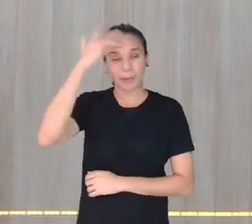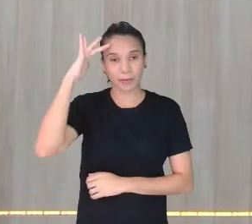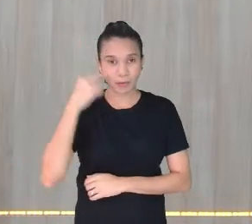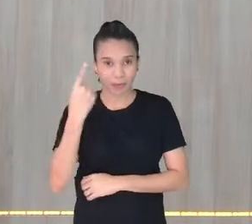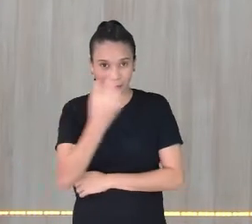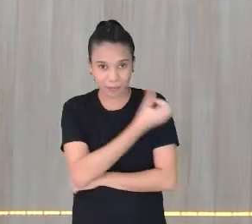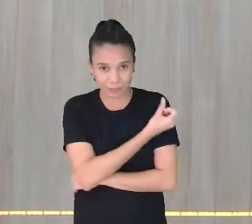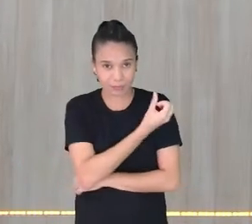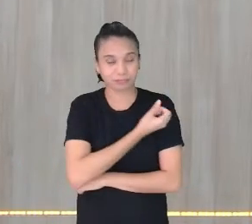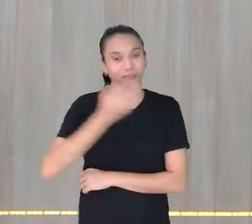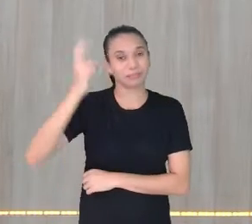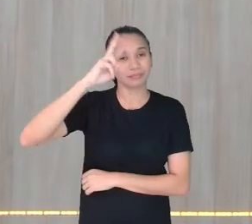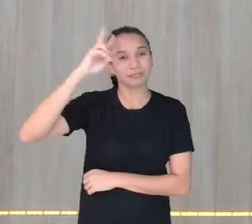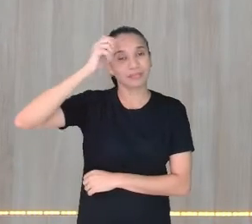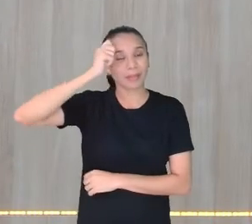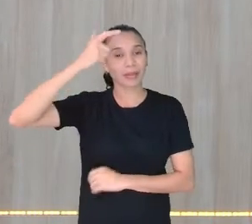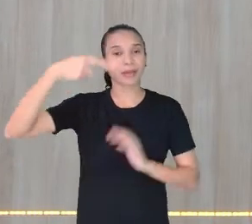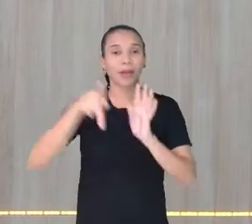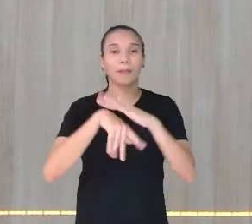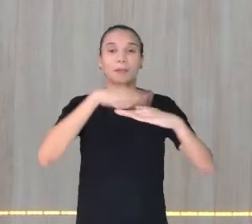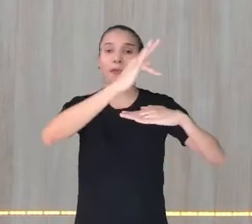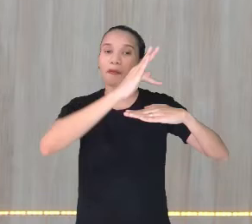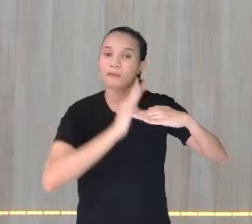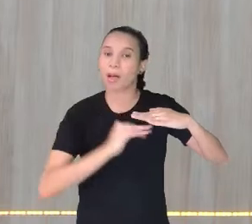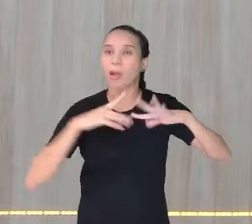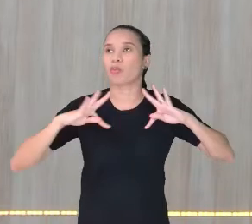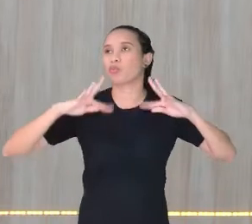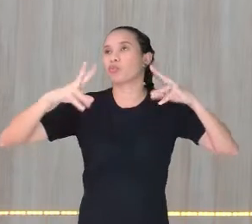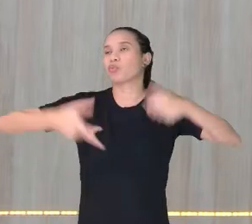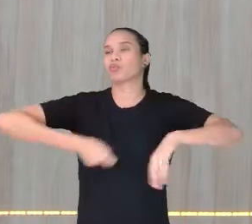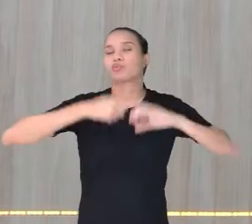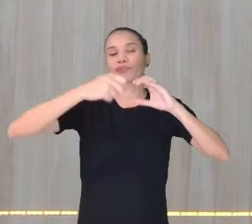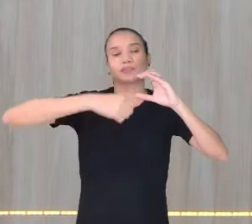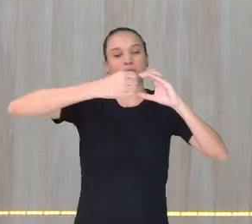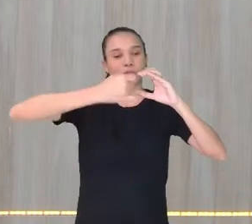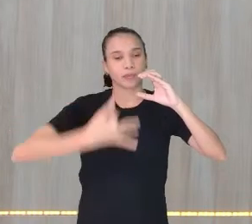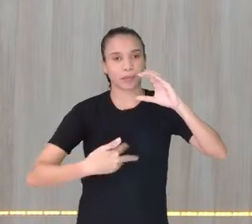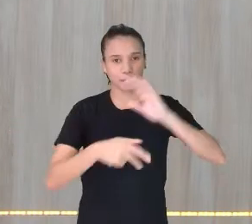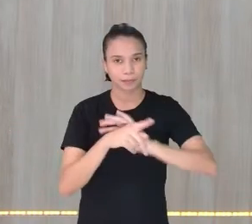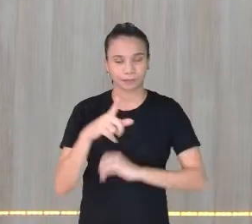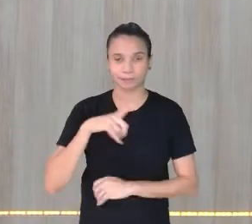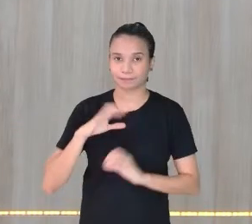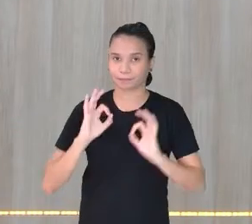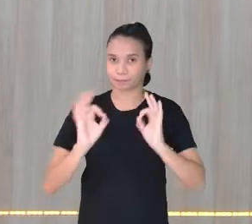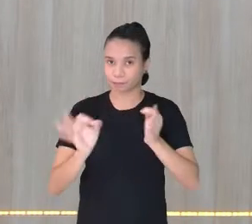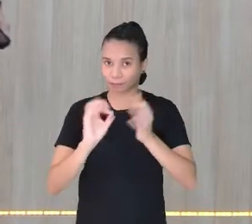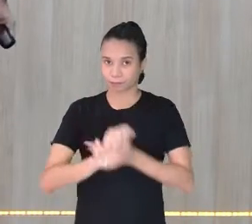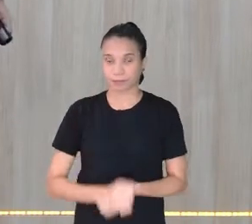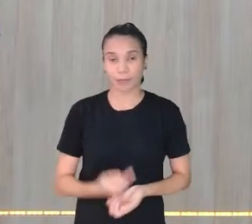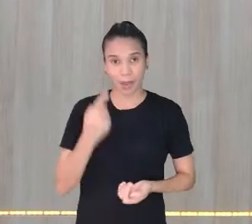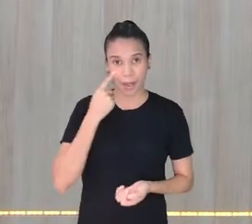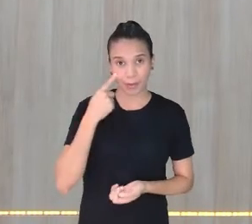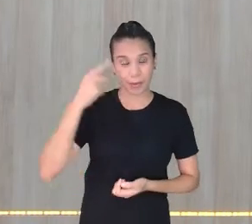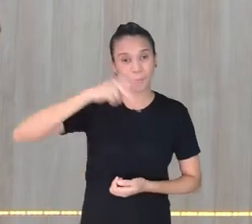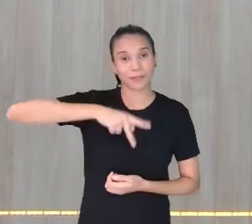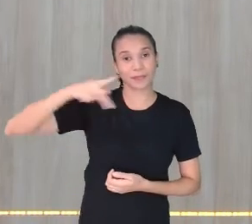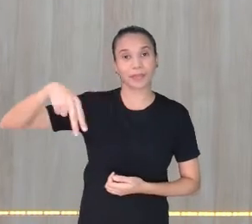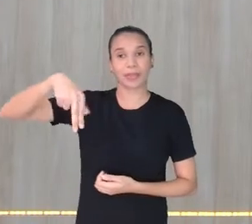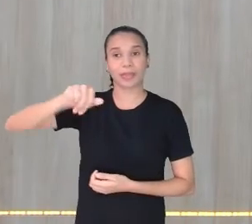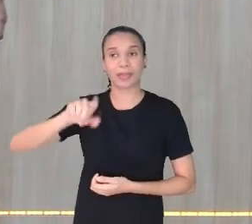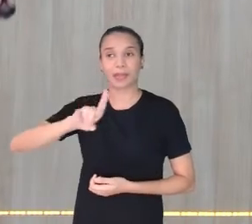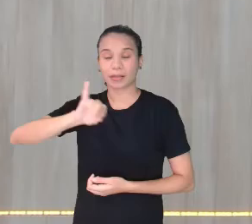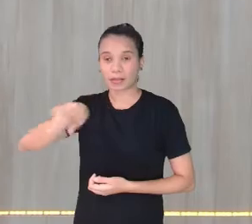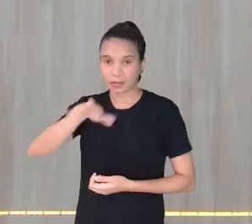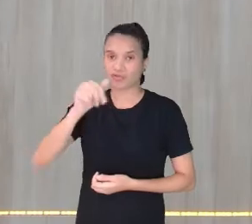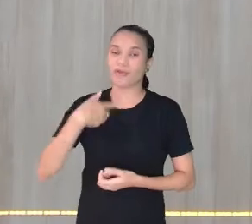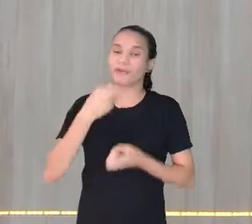sexto ano, relembra a ideia de fração, tem tudo lá na playlist do sexto ano, tá bom? Vou passar a palavrinha para a professora Nádia,